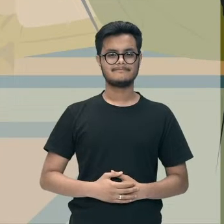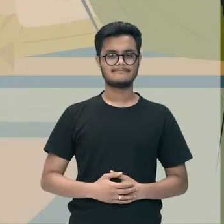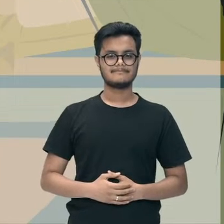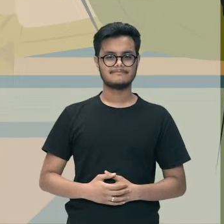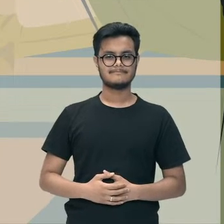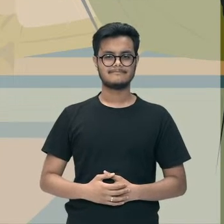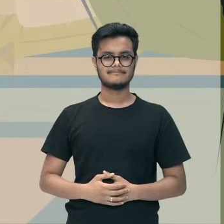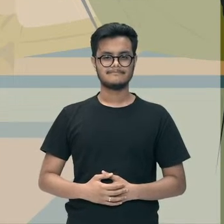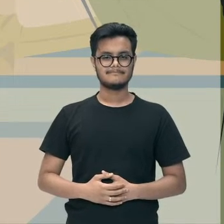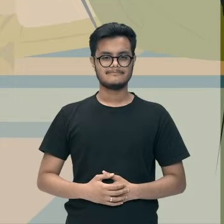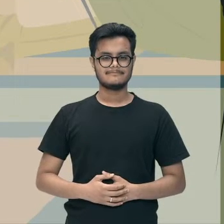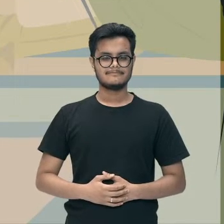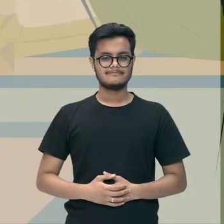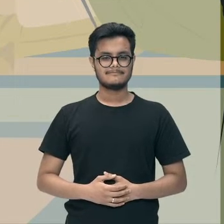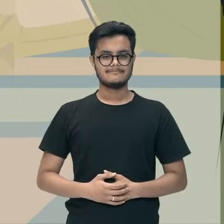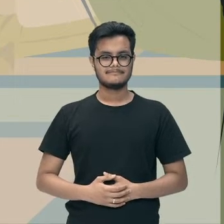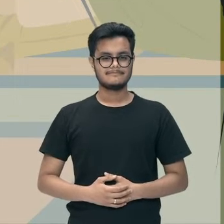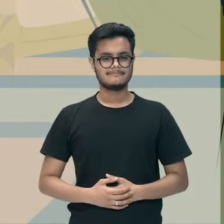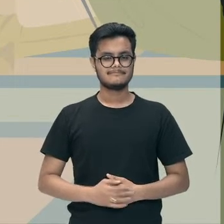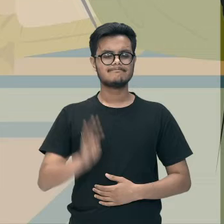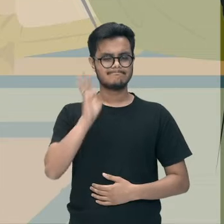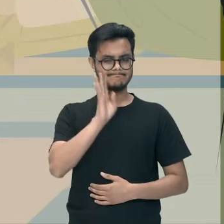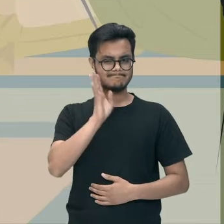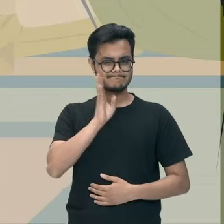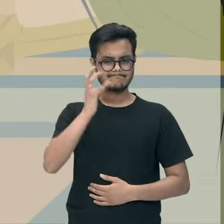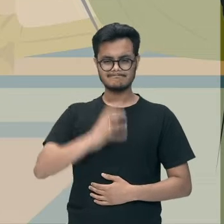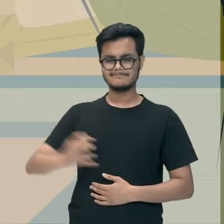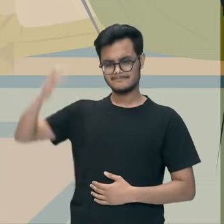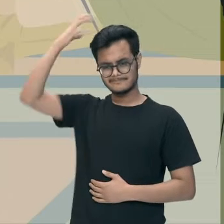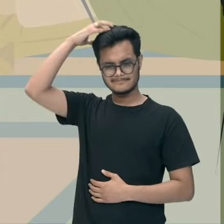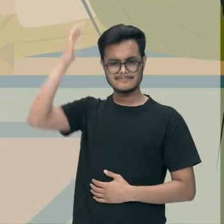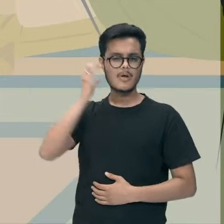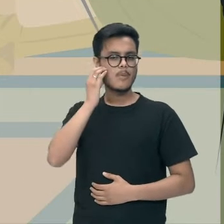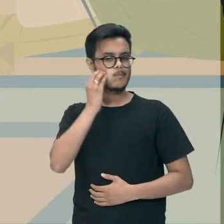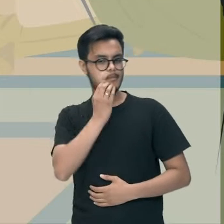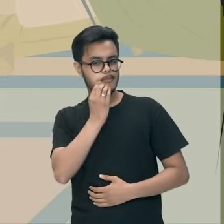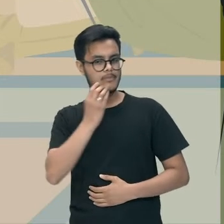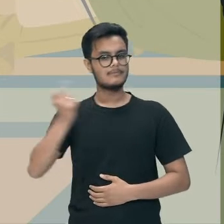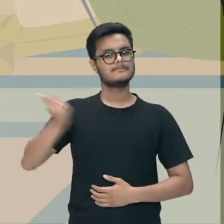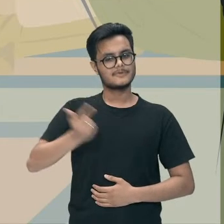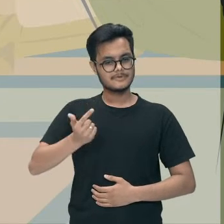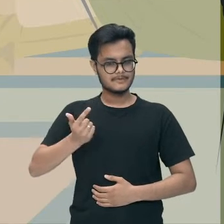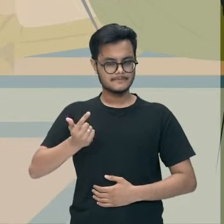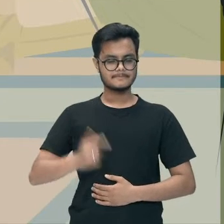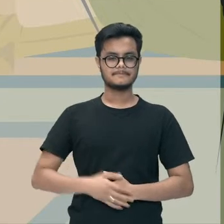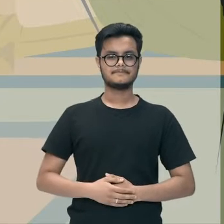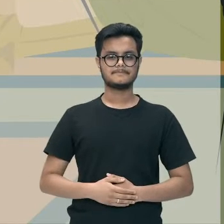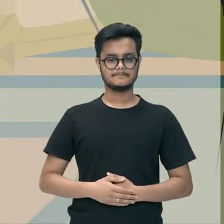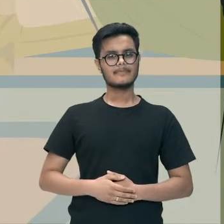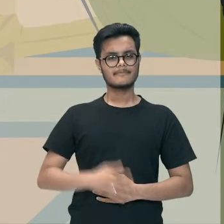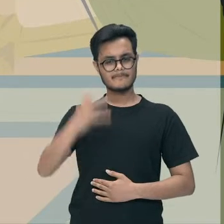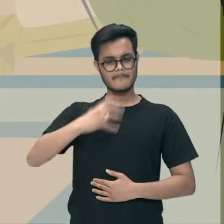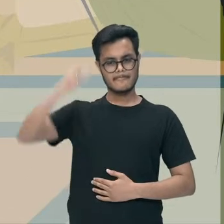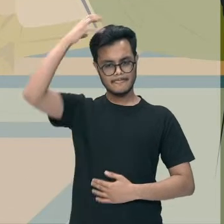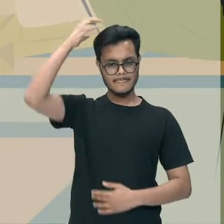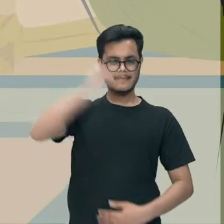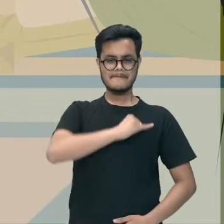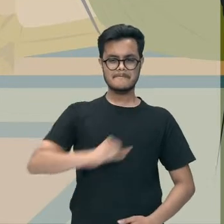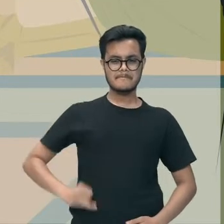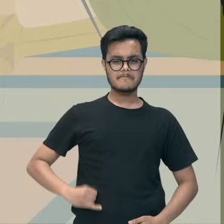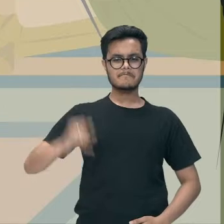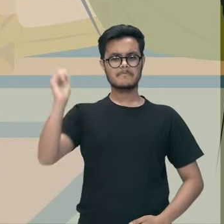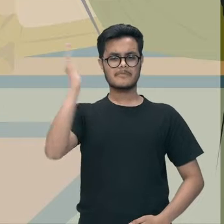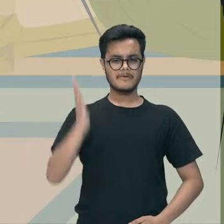nosso quadro que está aqui, né? Então, a coroação de Dom Pedro II, agora como imperador